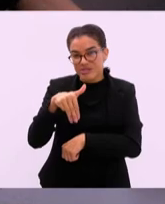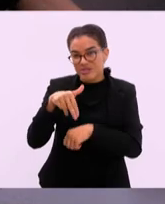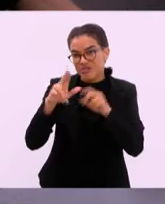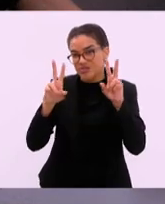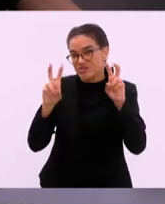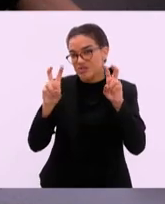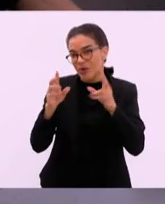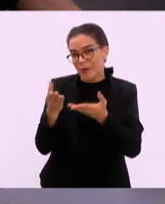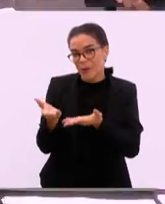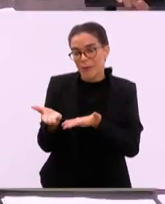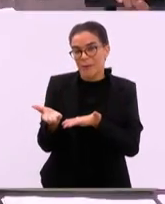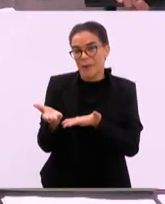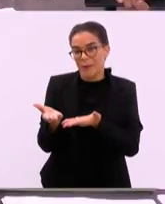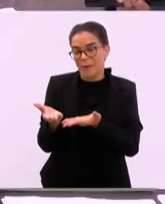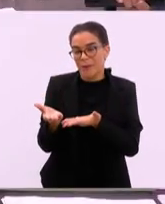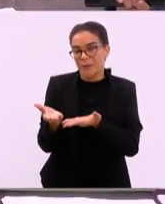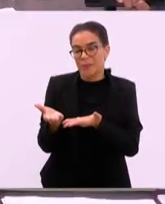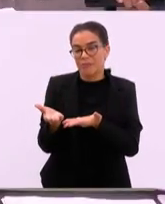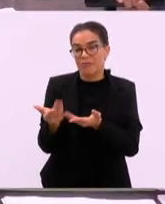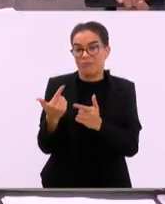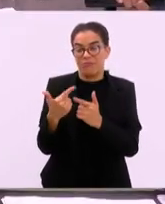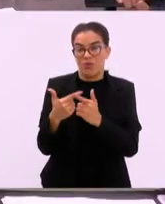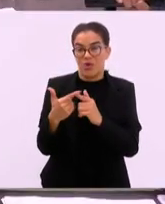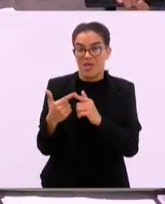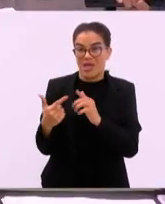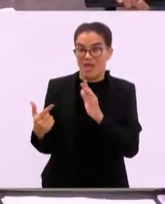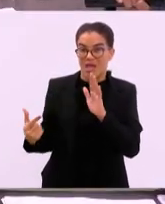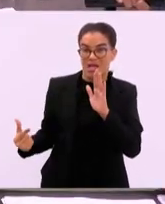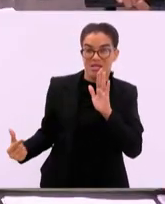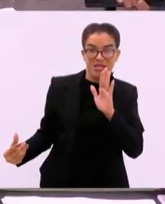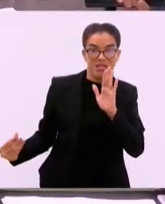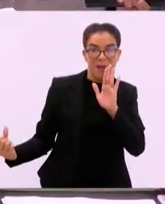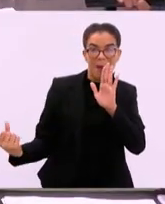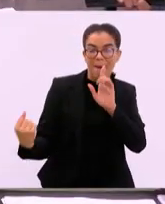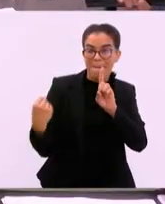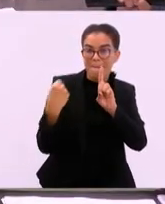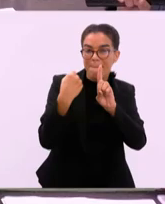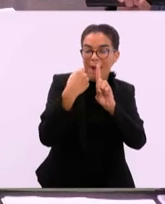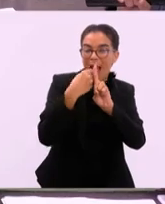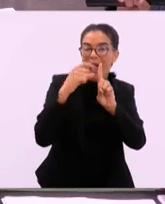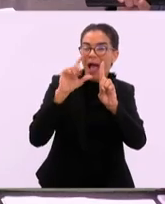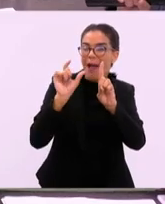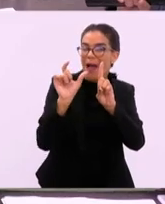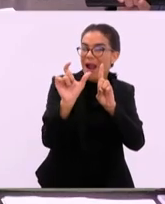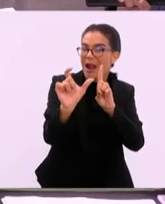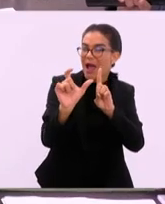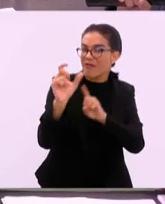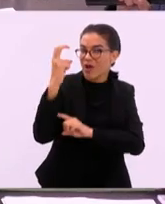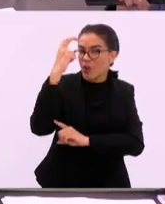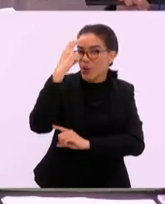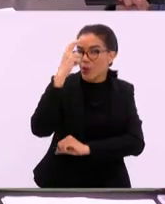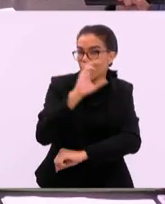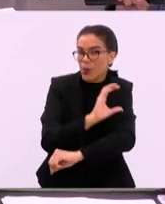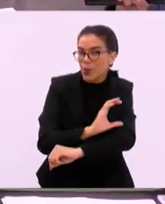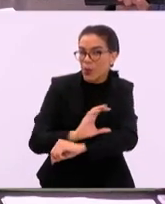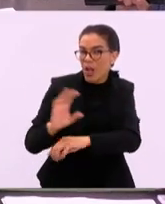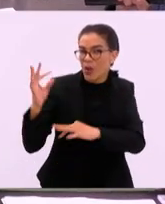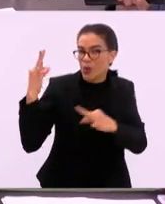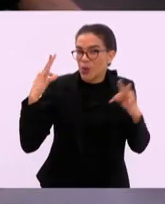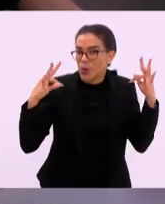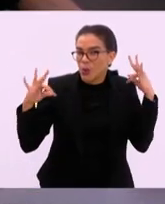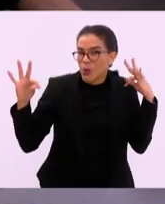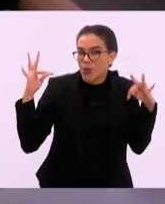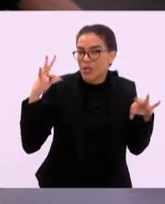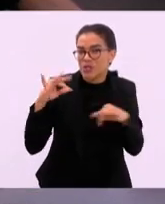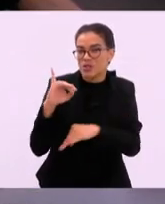Sim. Essa rotulagem está de bom tamanho, cultural e turístico e